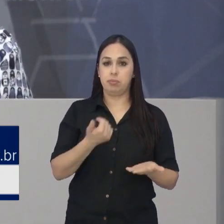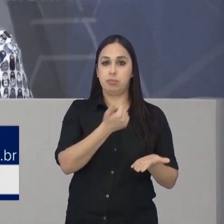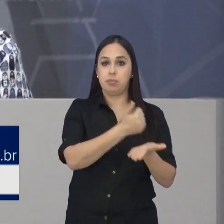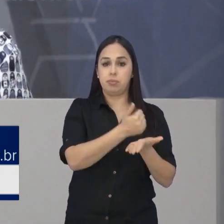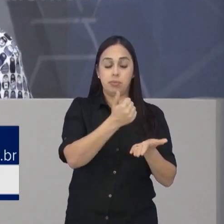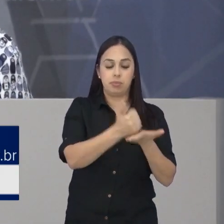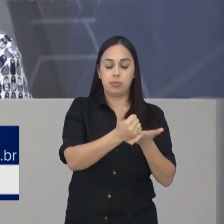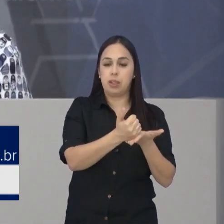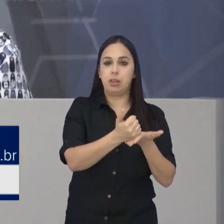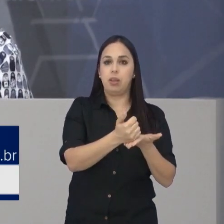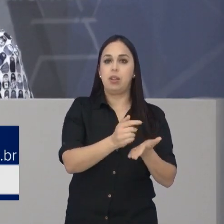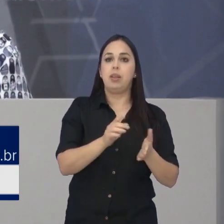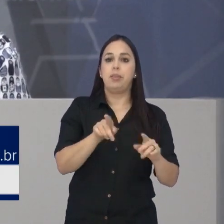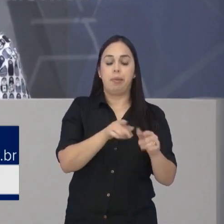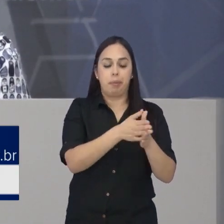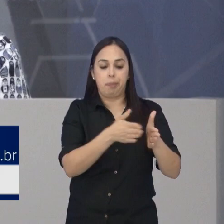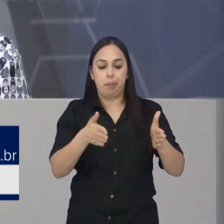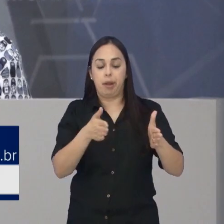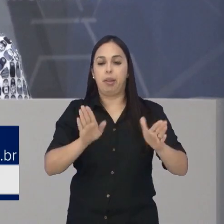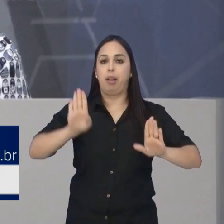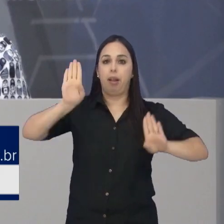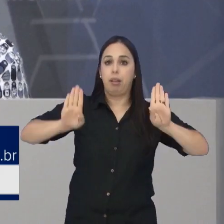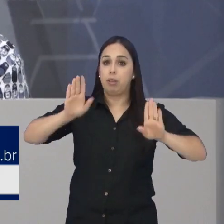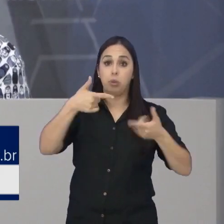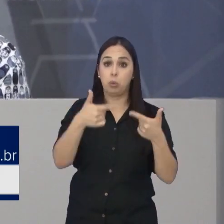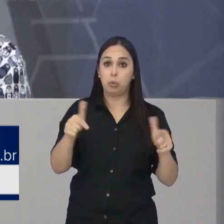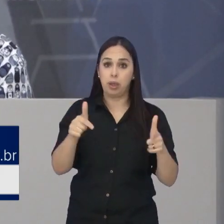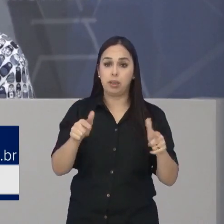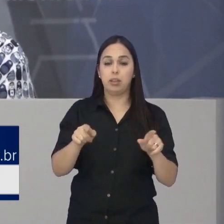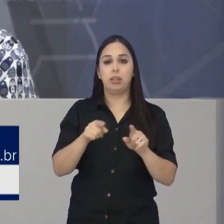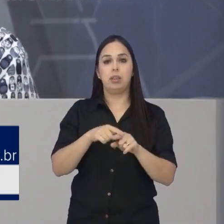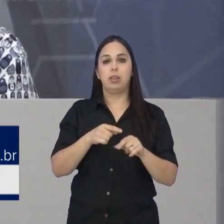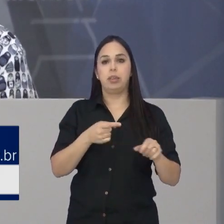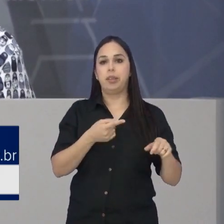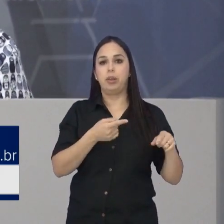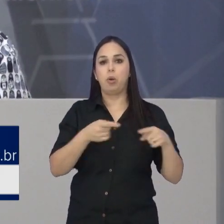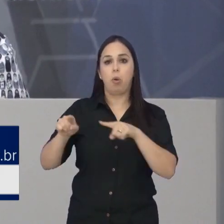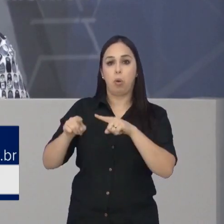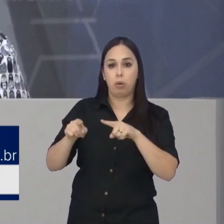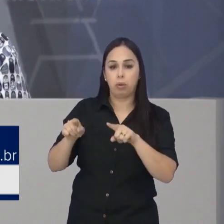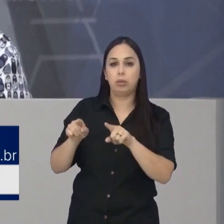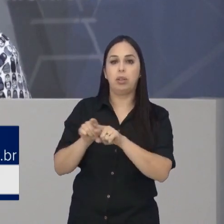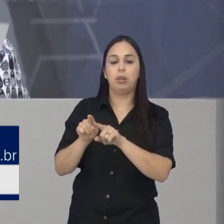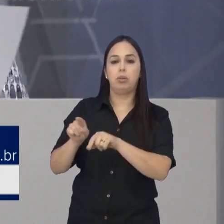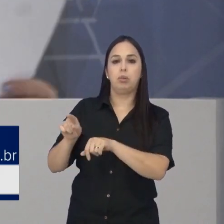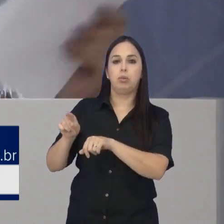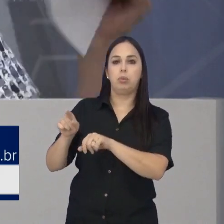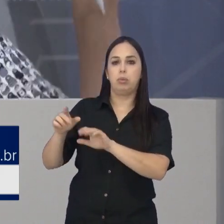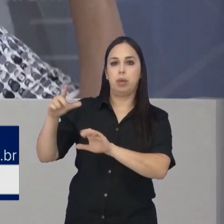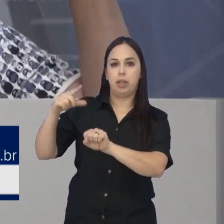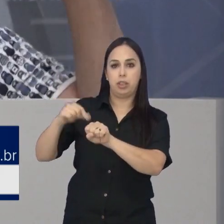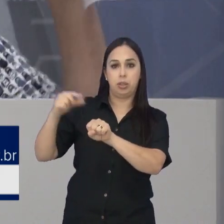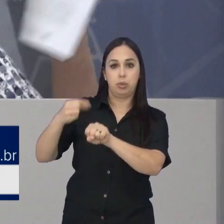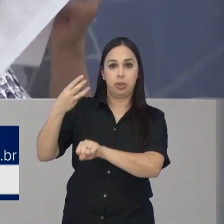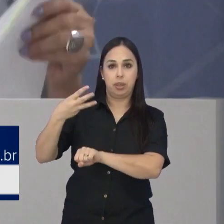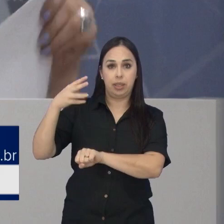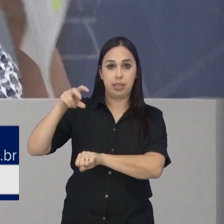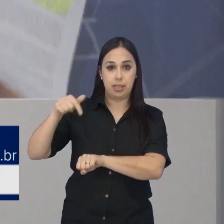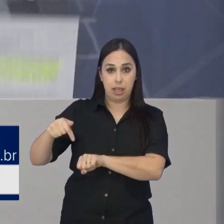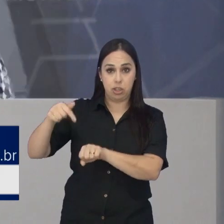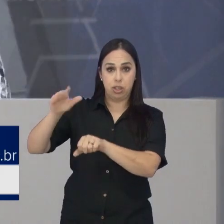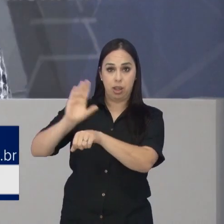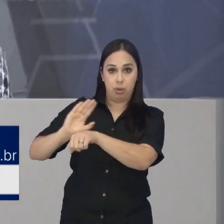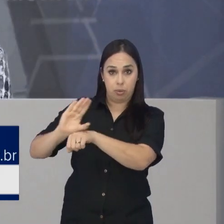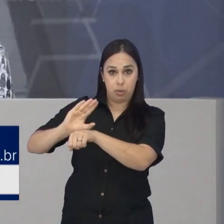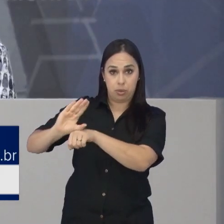sem licitação, infringindo o artigo 37 da Constituição Federal. Então, essa já